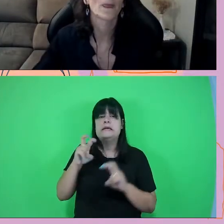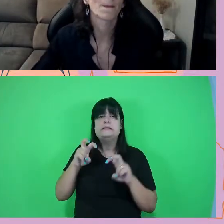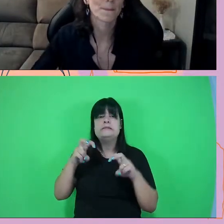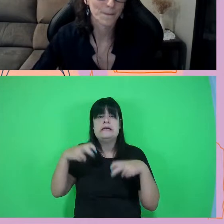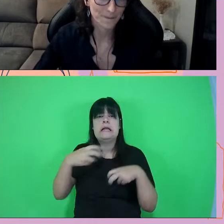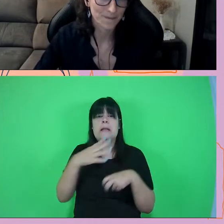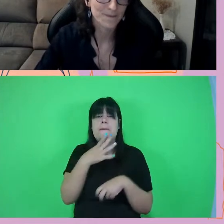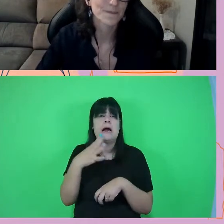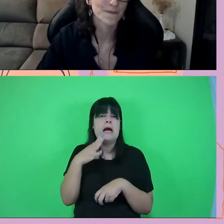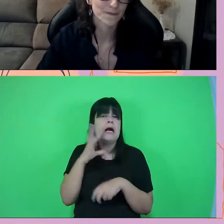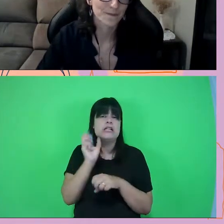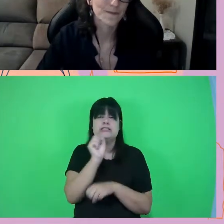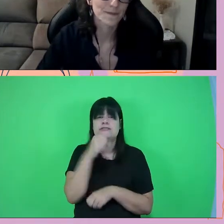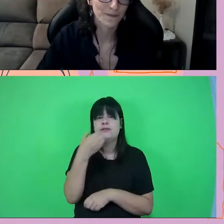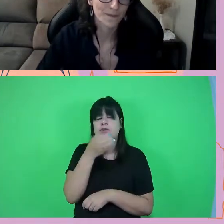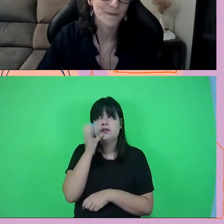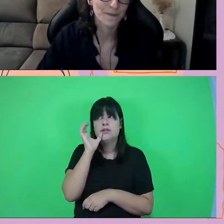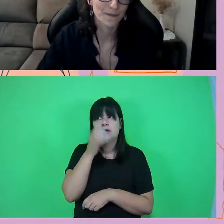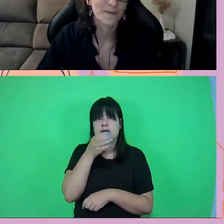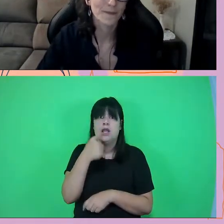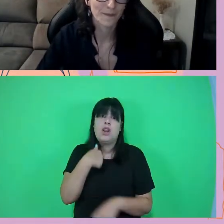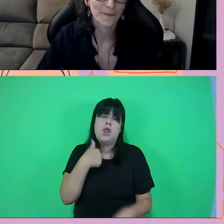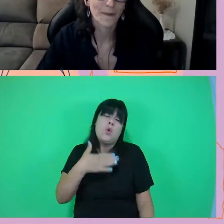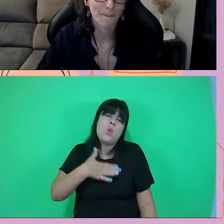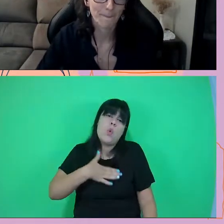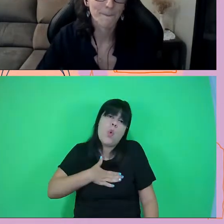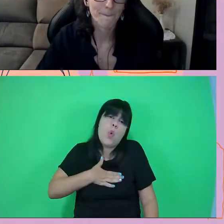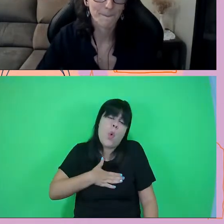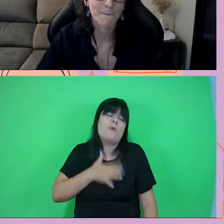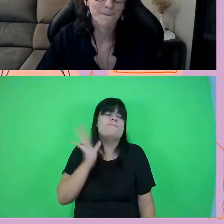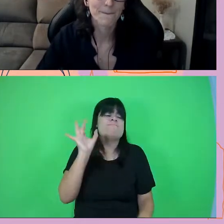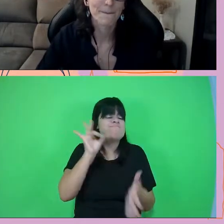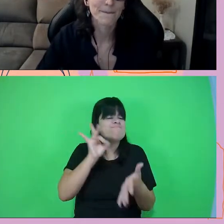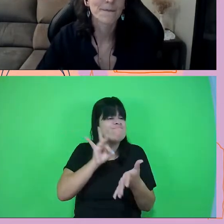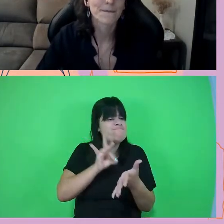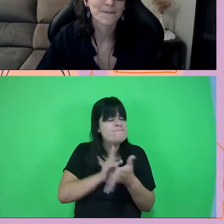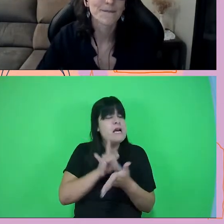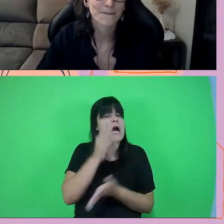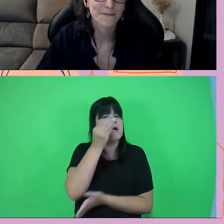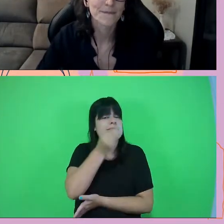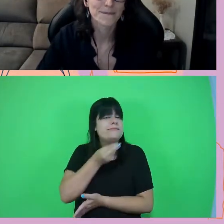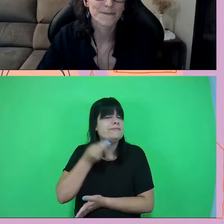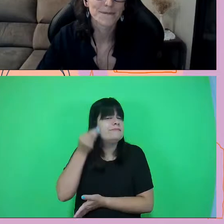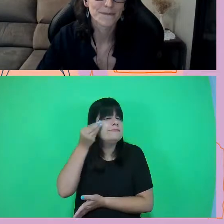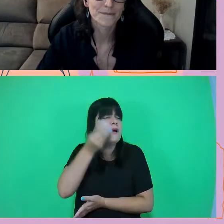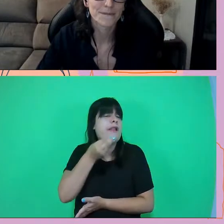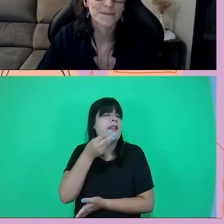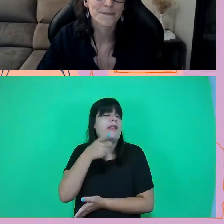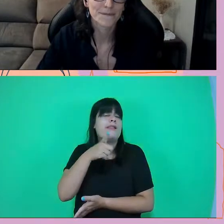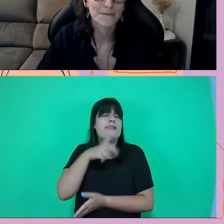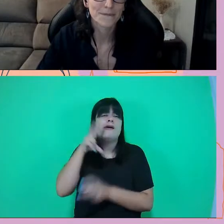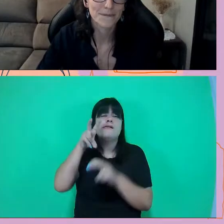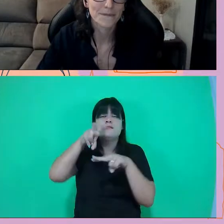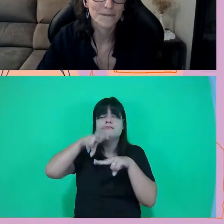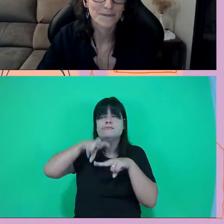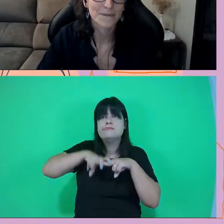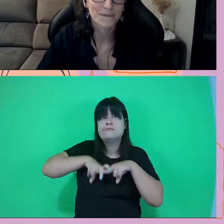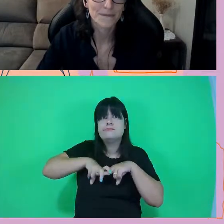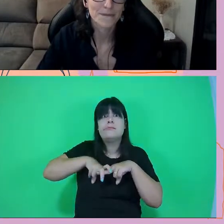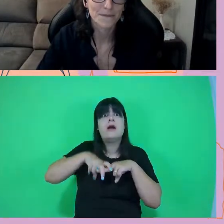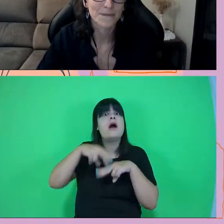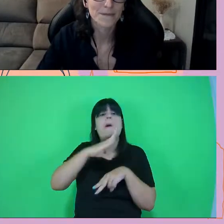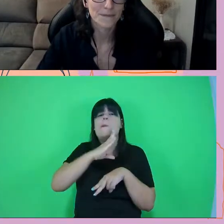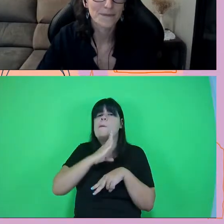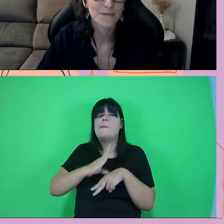tomar cerveja, eu gosto muito mesmo da experiência de sentar num